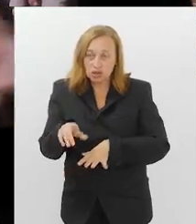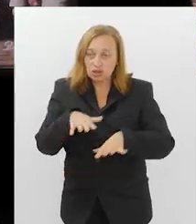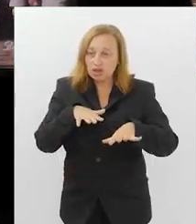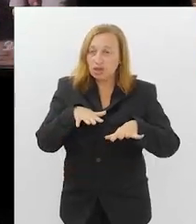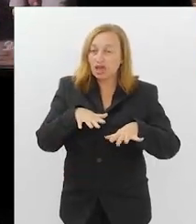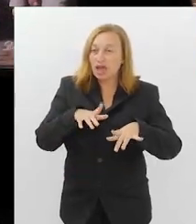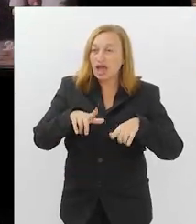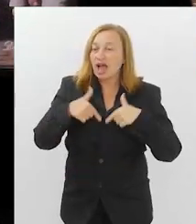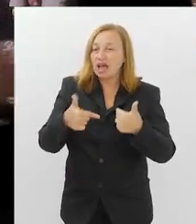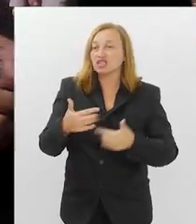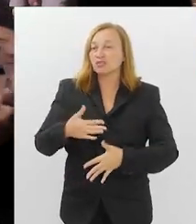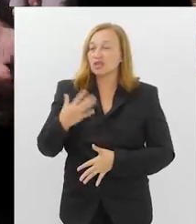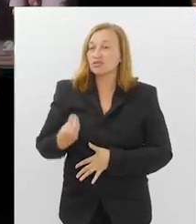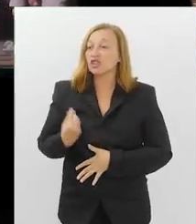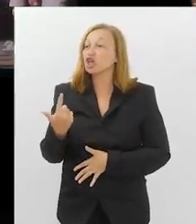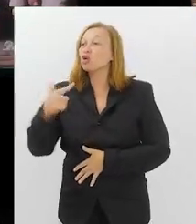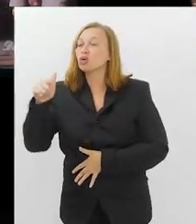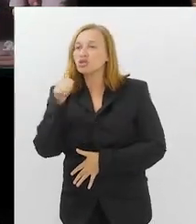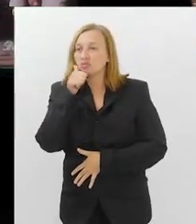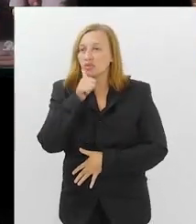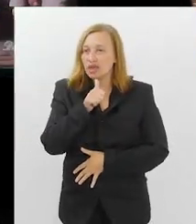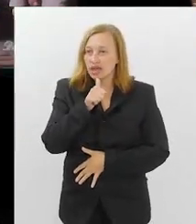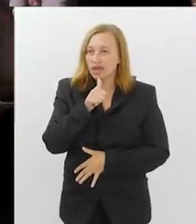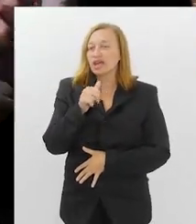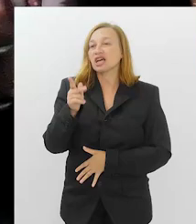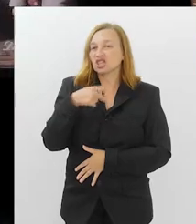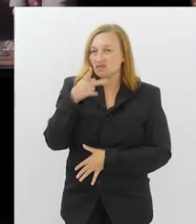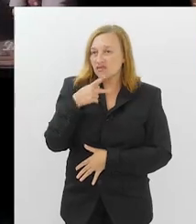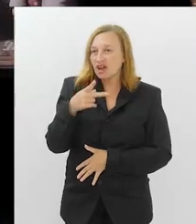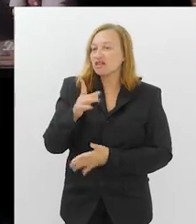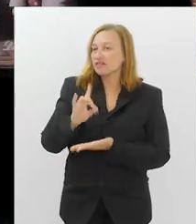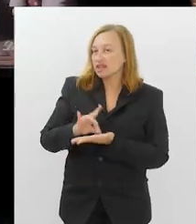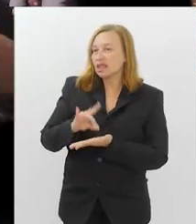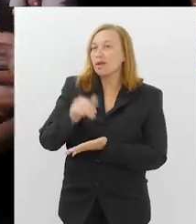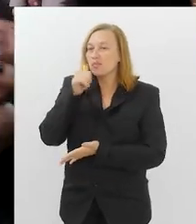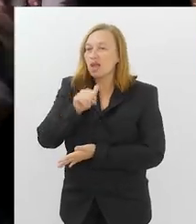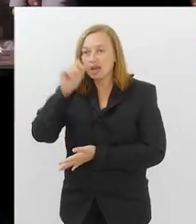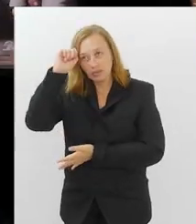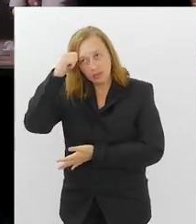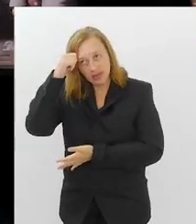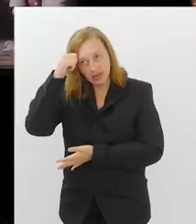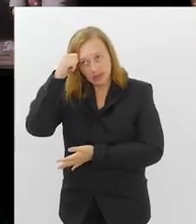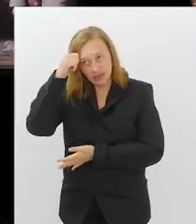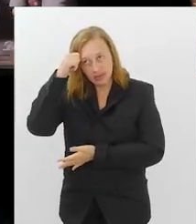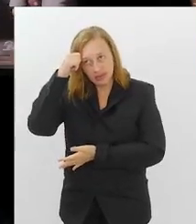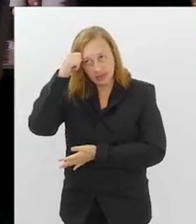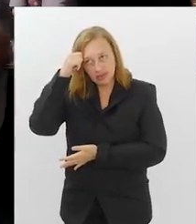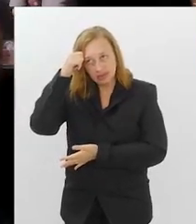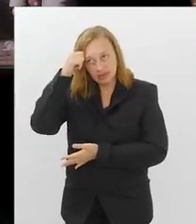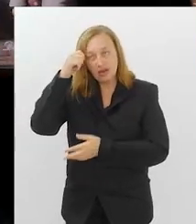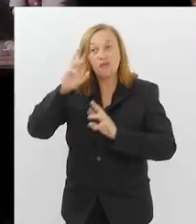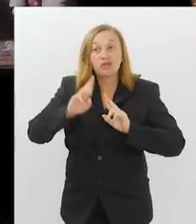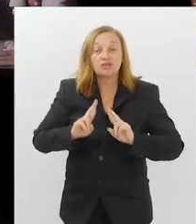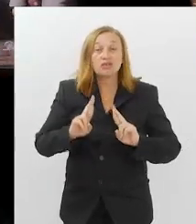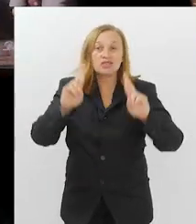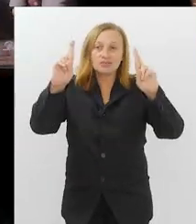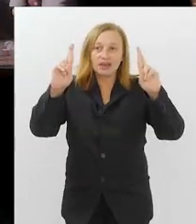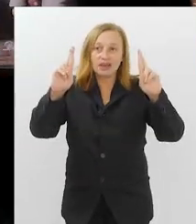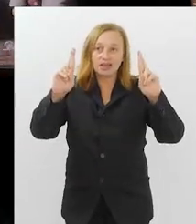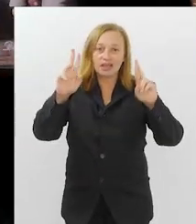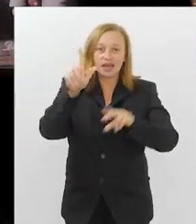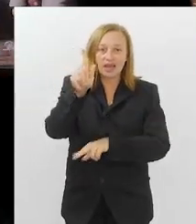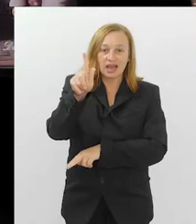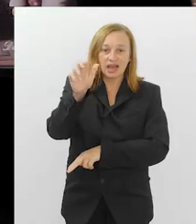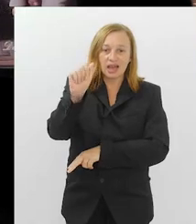que move a minha vida e de outras mulheres, que aí eu falo que essas mulheres pretas foram a nossa Esperança